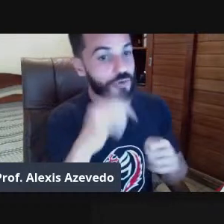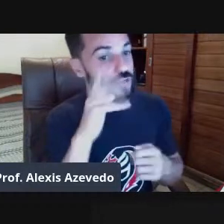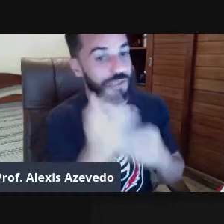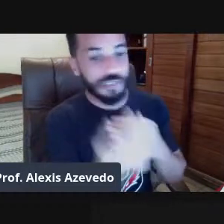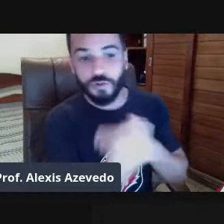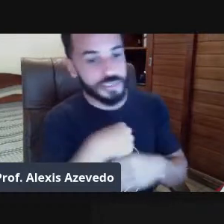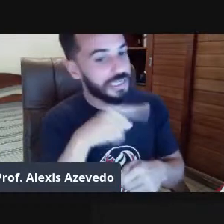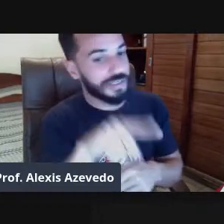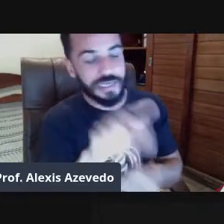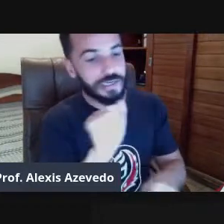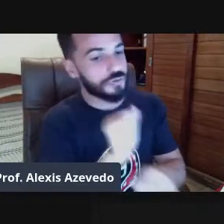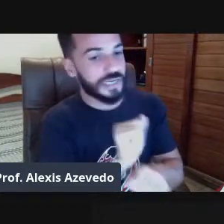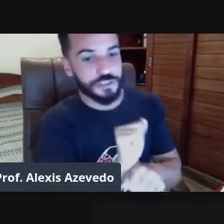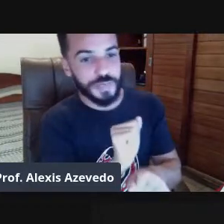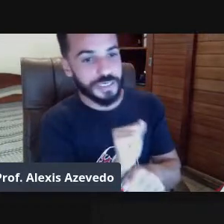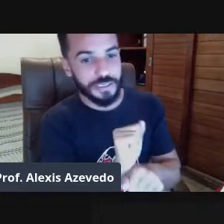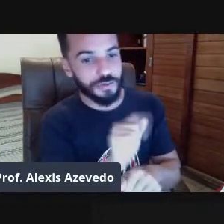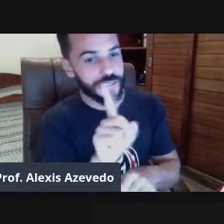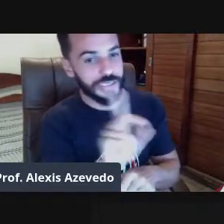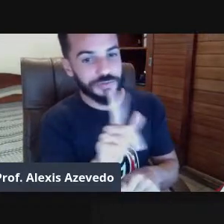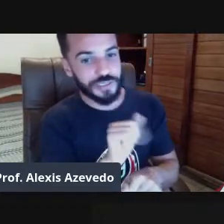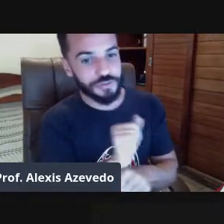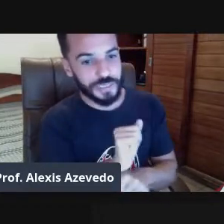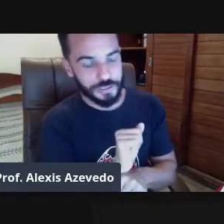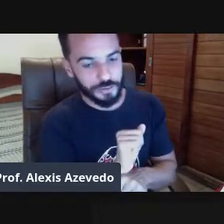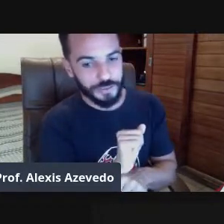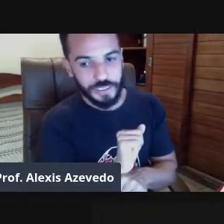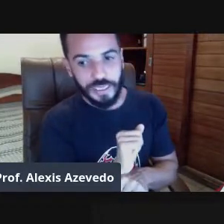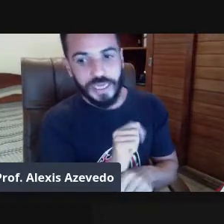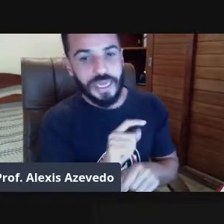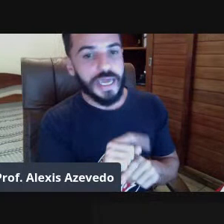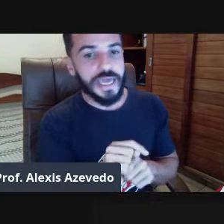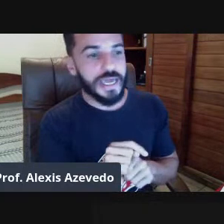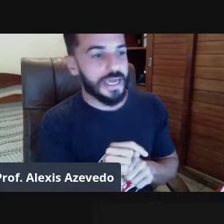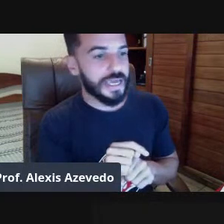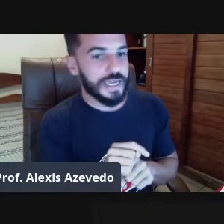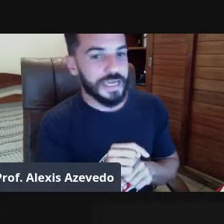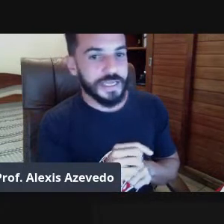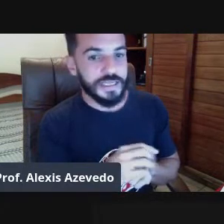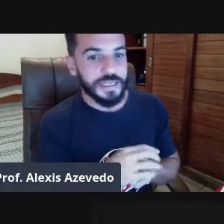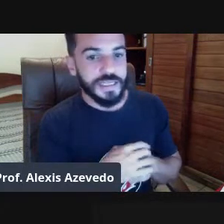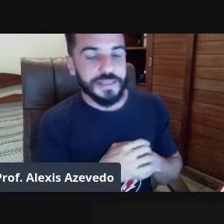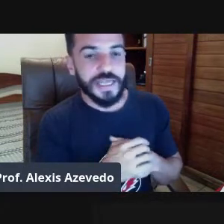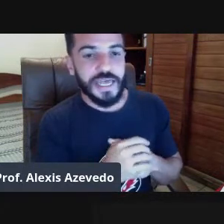dele está lenta. Então, eu acho que ele não está na espera, não. Ele não está na